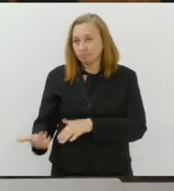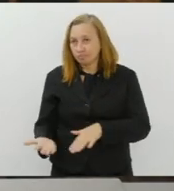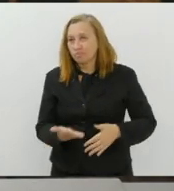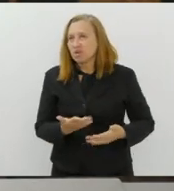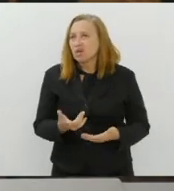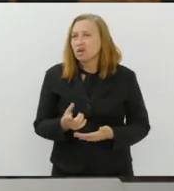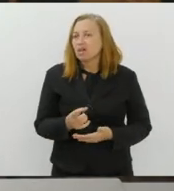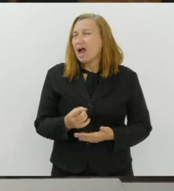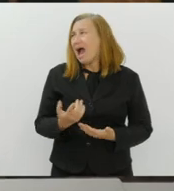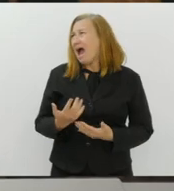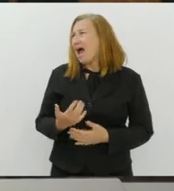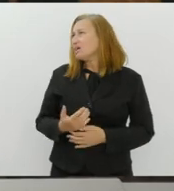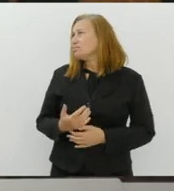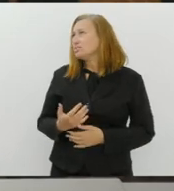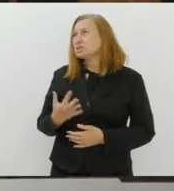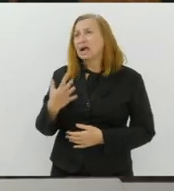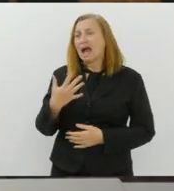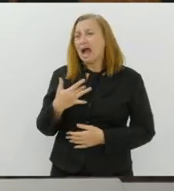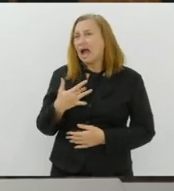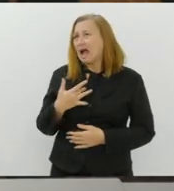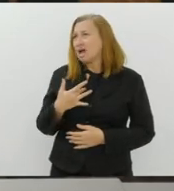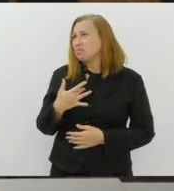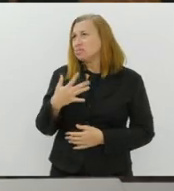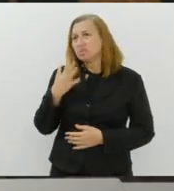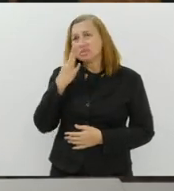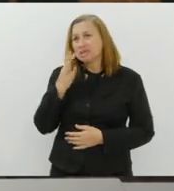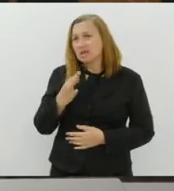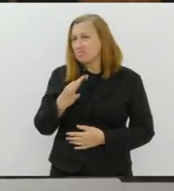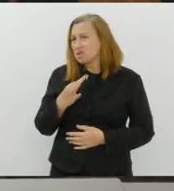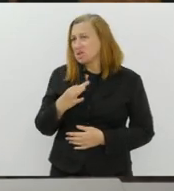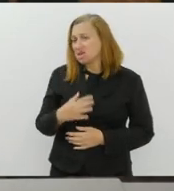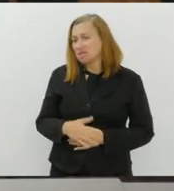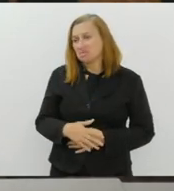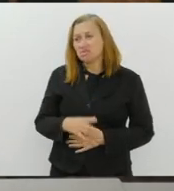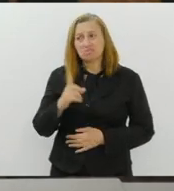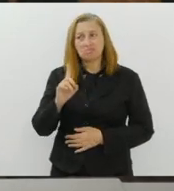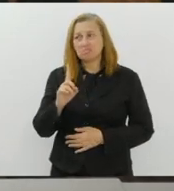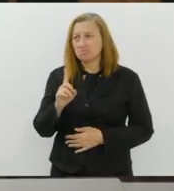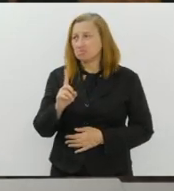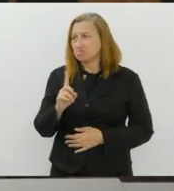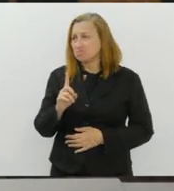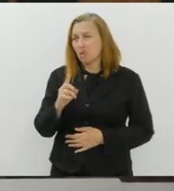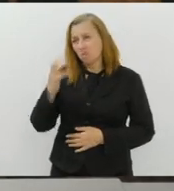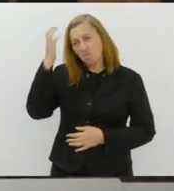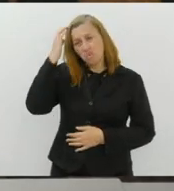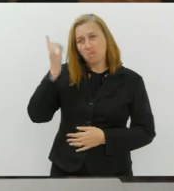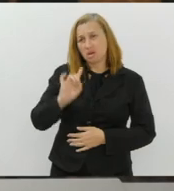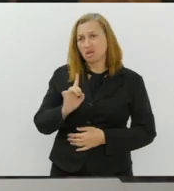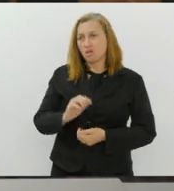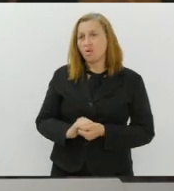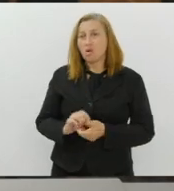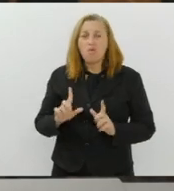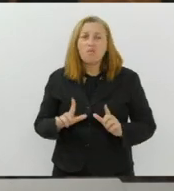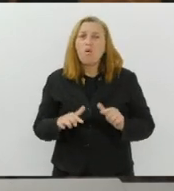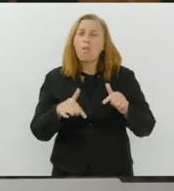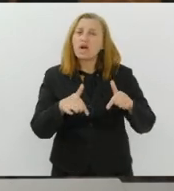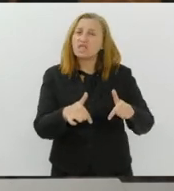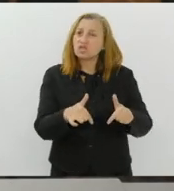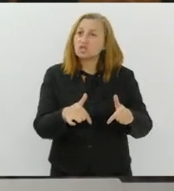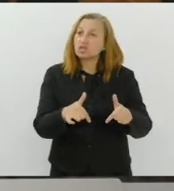adianta ser sem querer. Ah, eu não tive intenção. É a ação ou